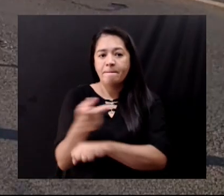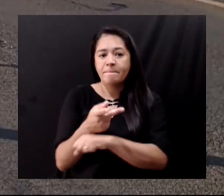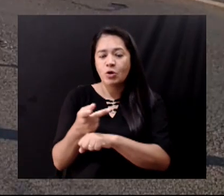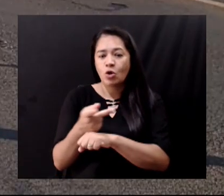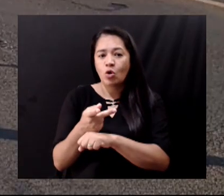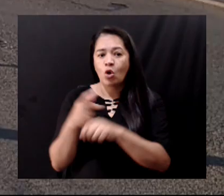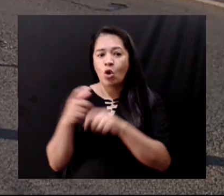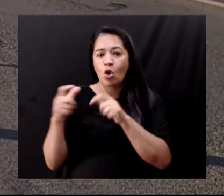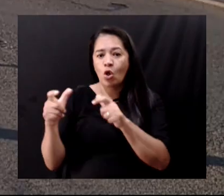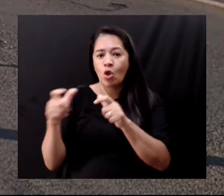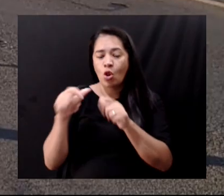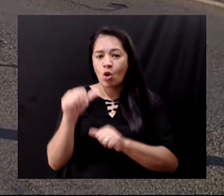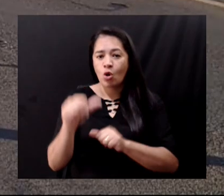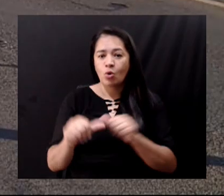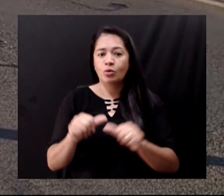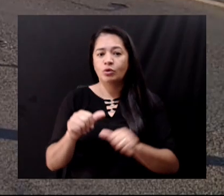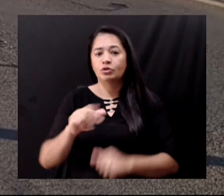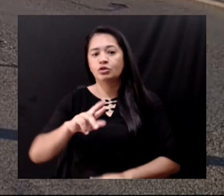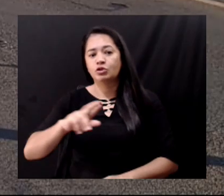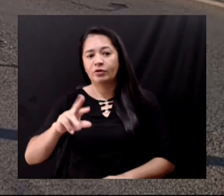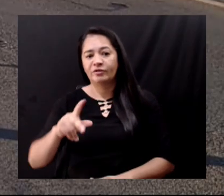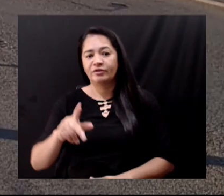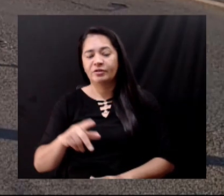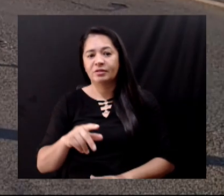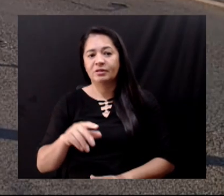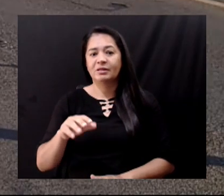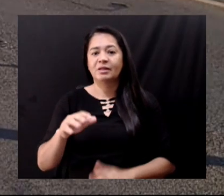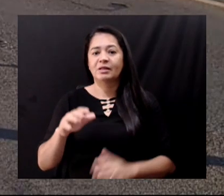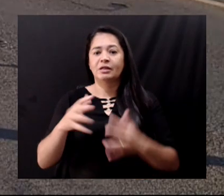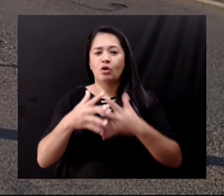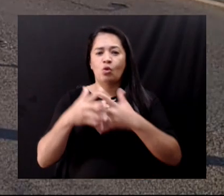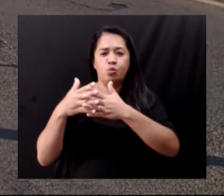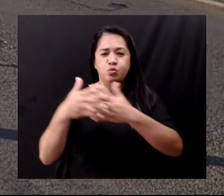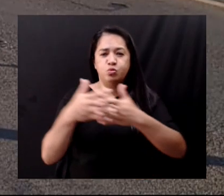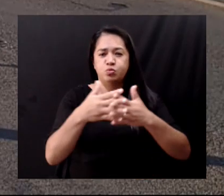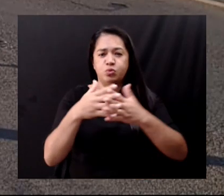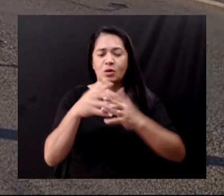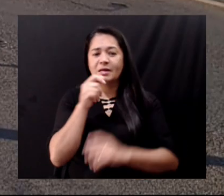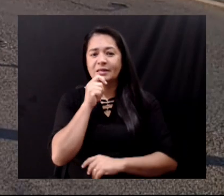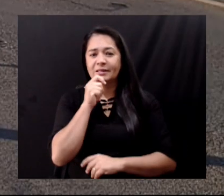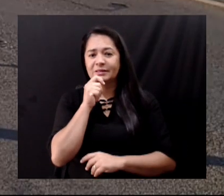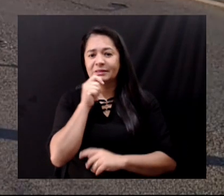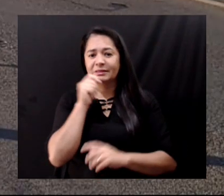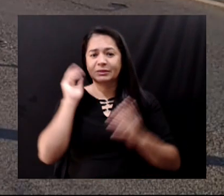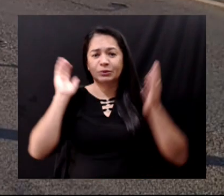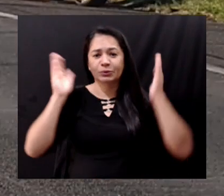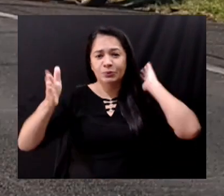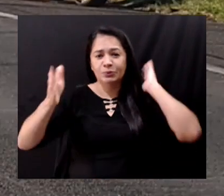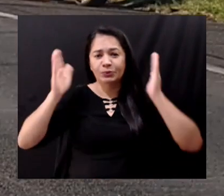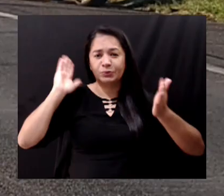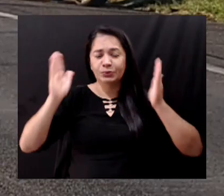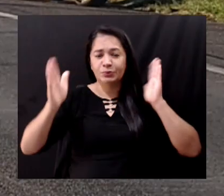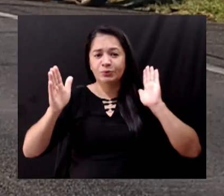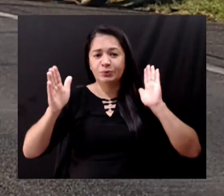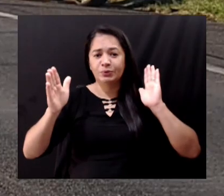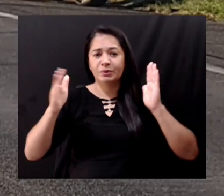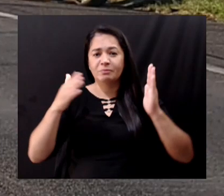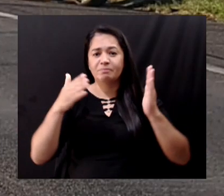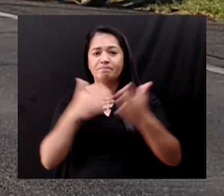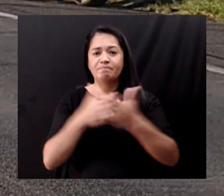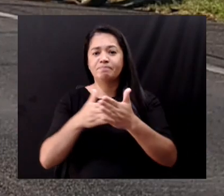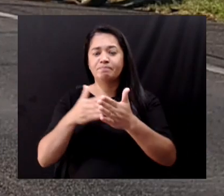Essa carreta ainda está trancando, né, todo o trânsito na rodovia, e a